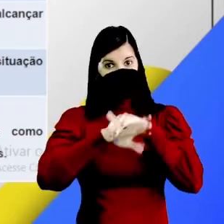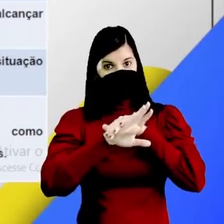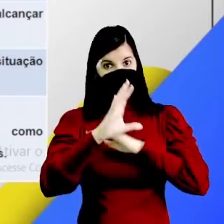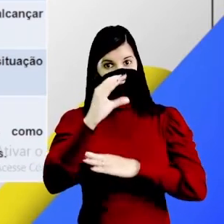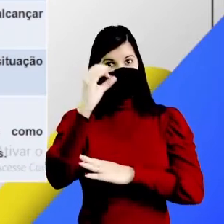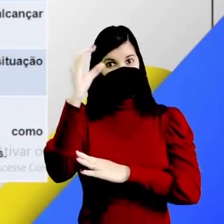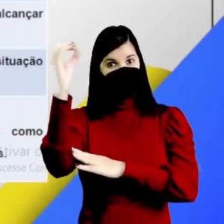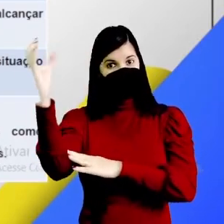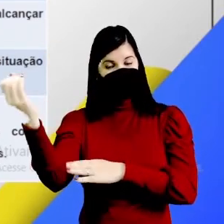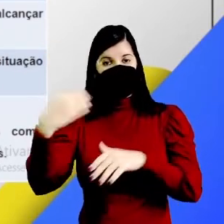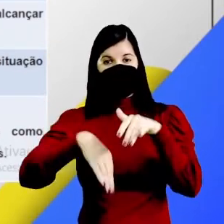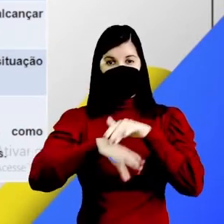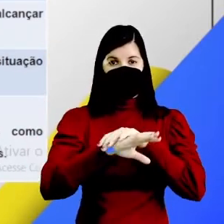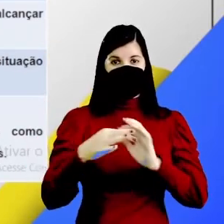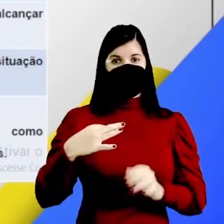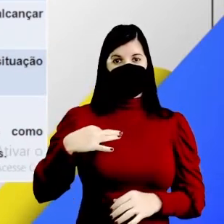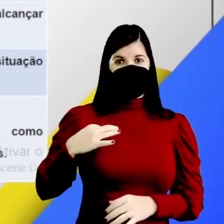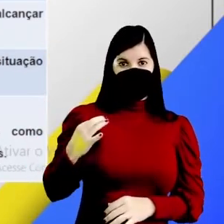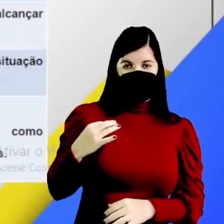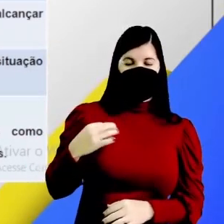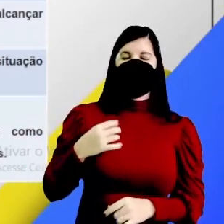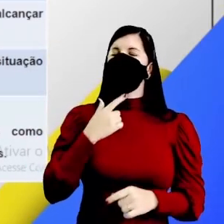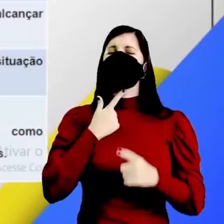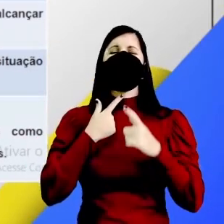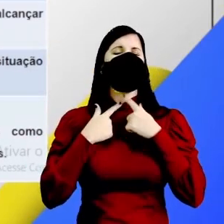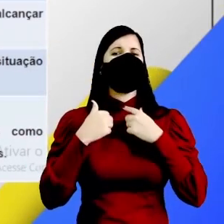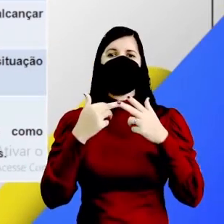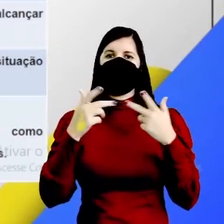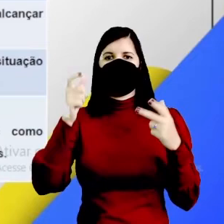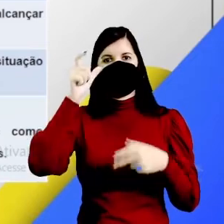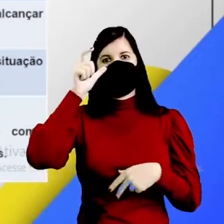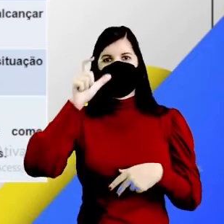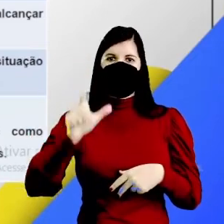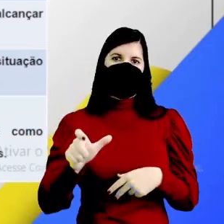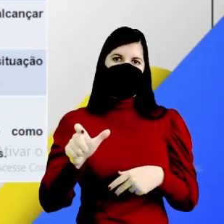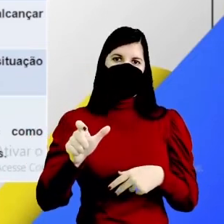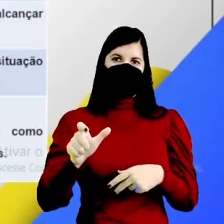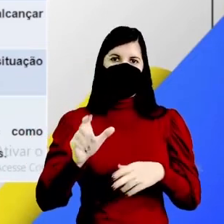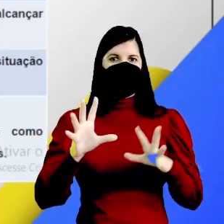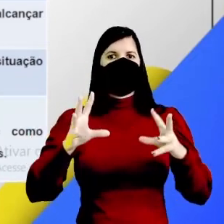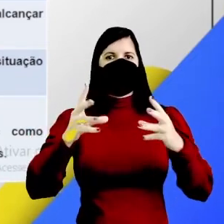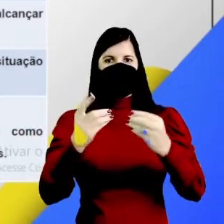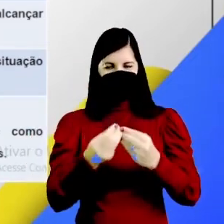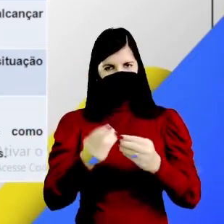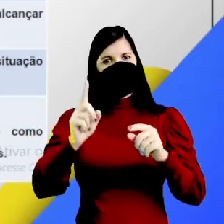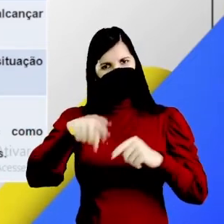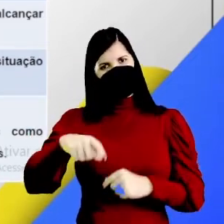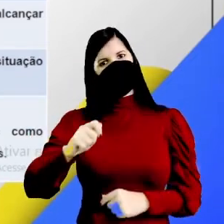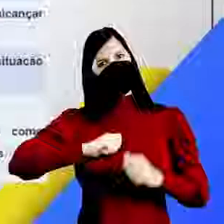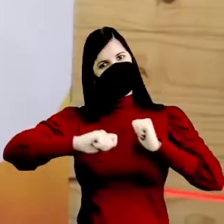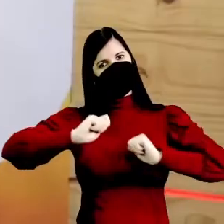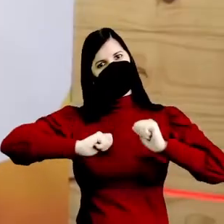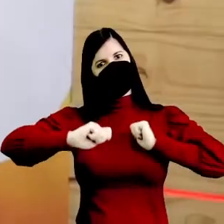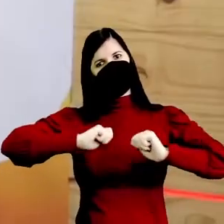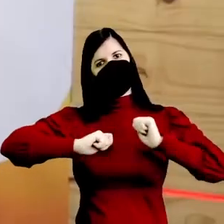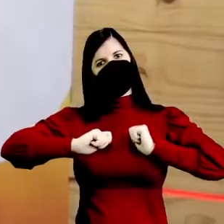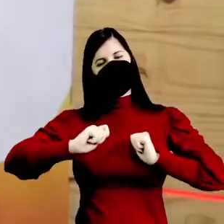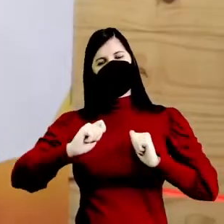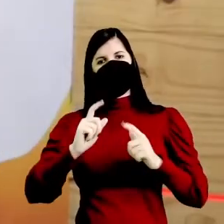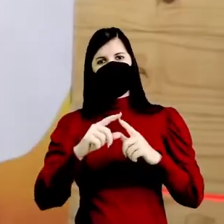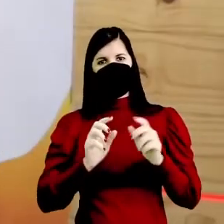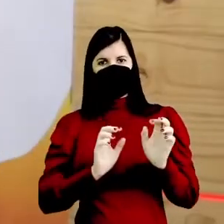deixa um valor para uma roupa, alguma coisa que te interessa dentro da tua realidade. Tudo isso já é administração. Você foi lá, ó,